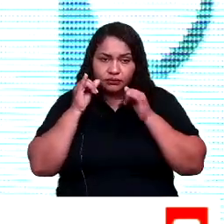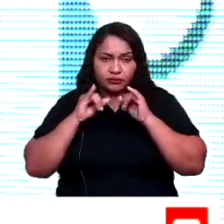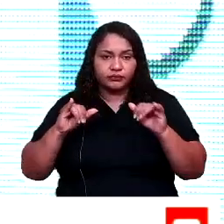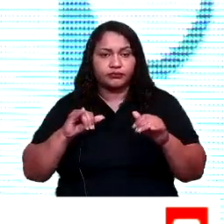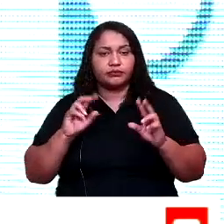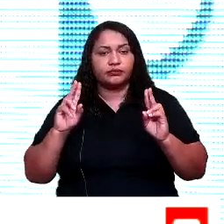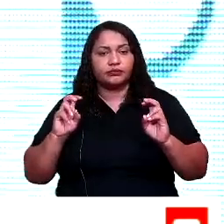notícia e falar sobre